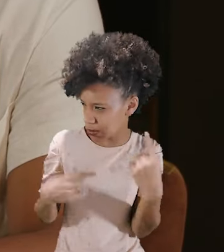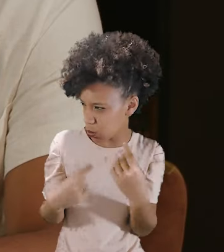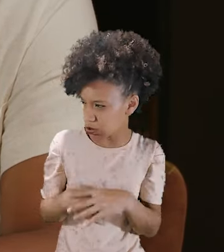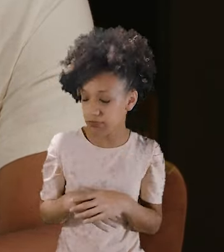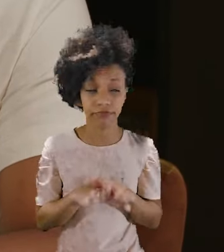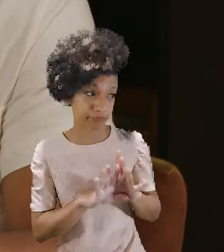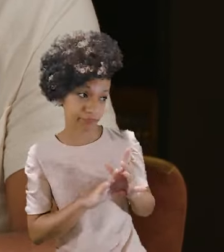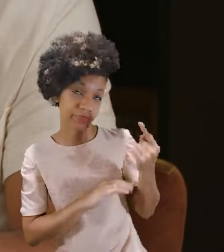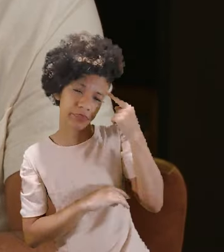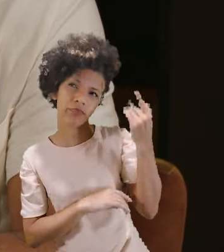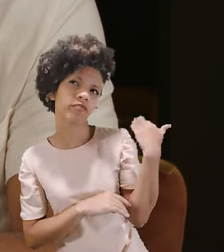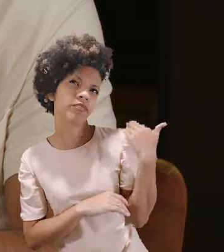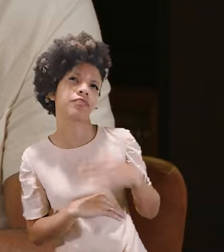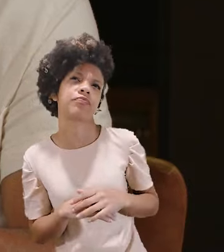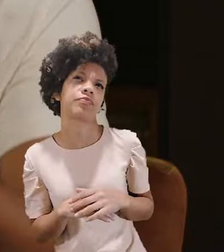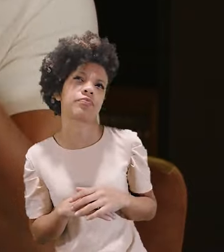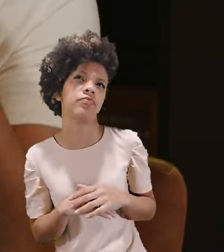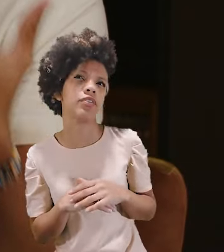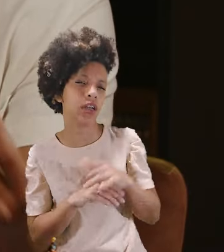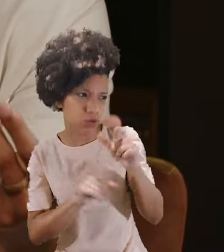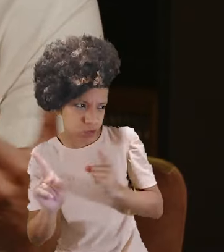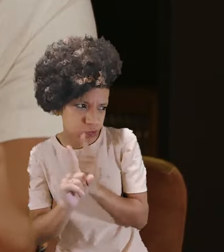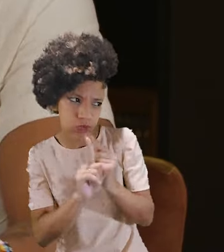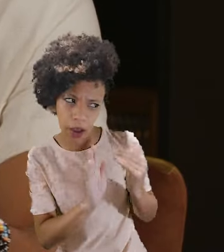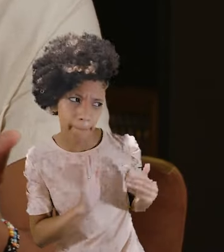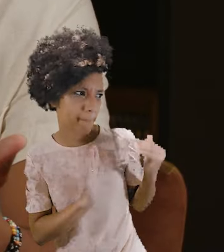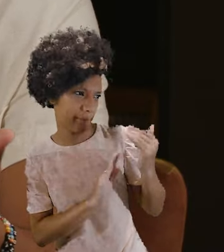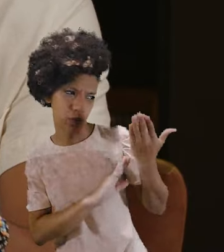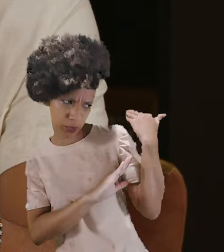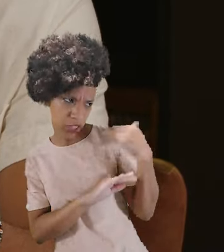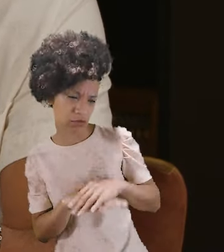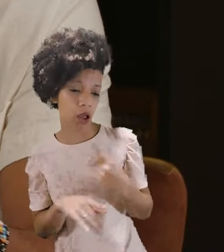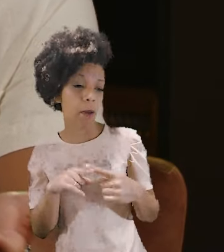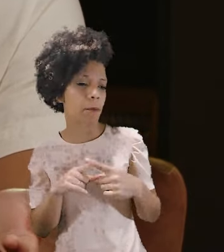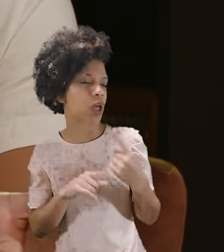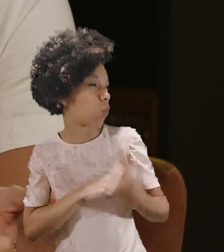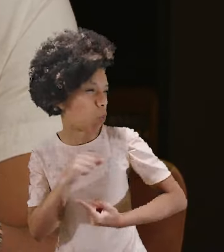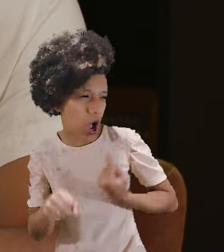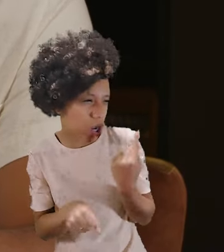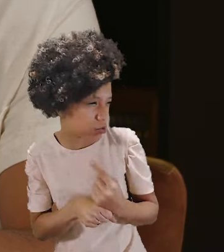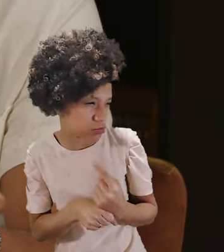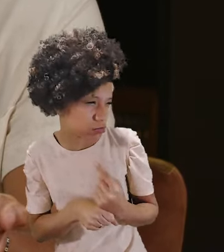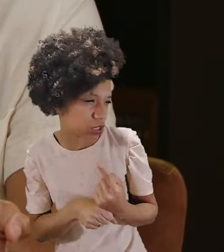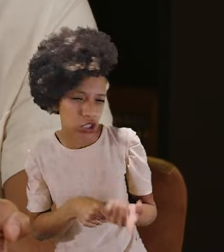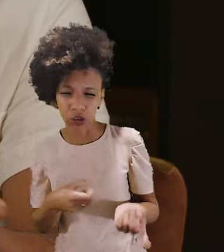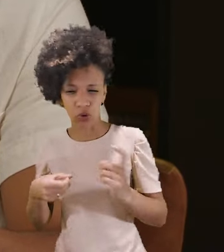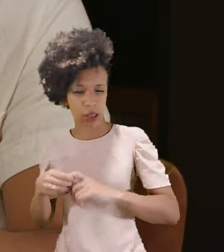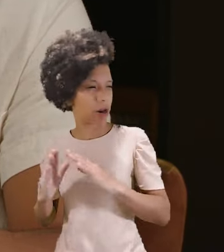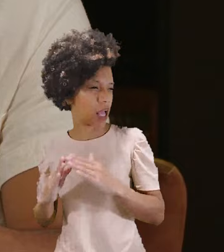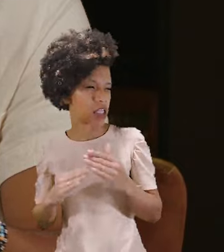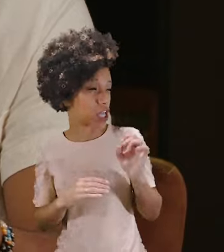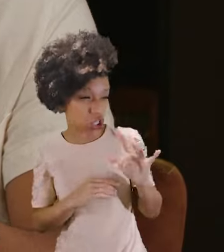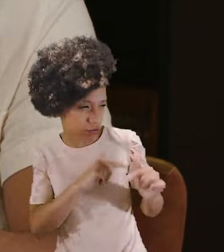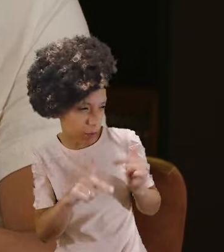é eu penso aqui no meu passado acho que o nível de gente maluca é muito uma hora assim porque os cara cada um ano às vezes entendeu sem voltar para o posto